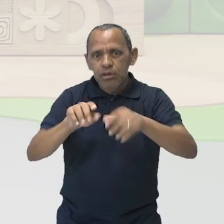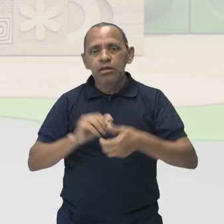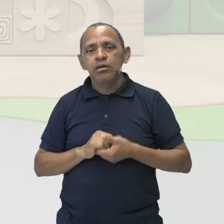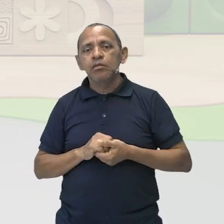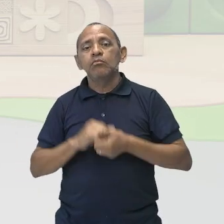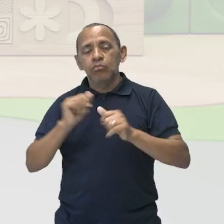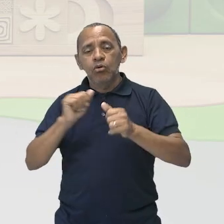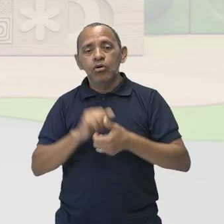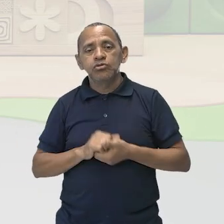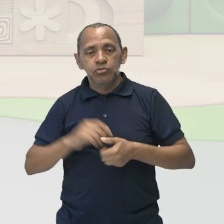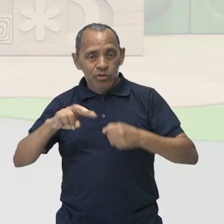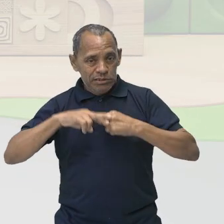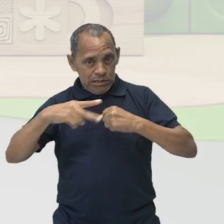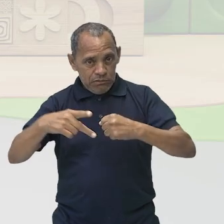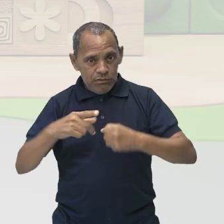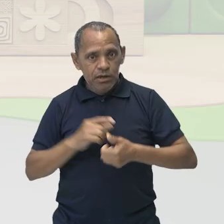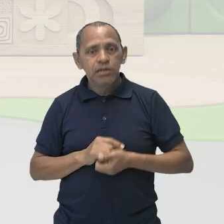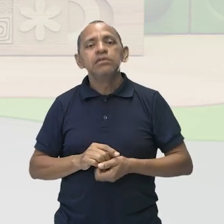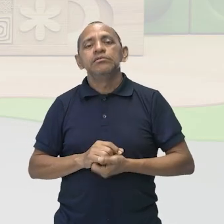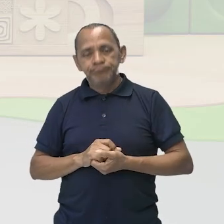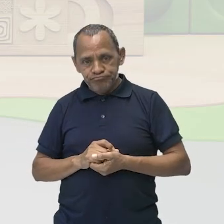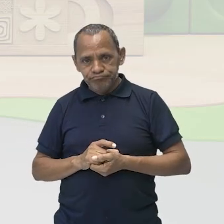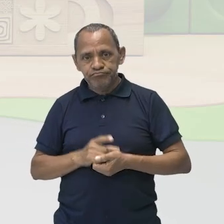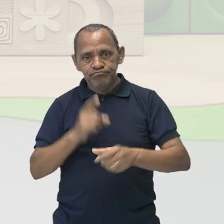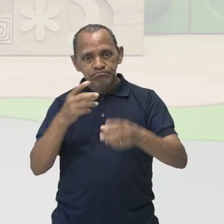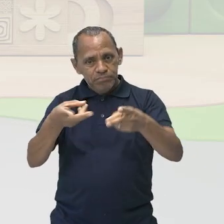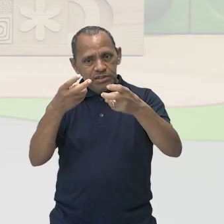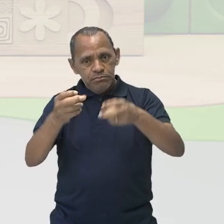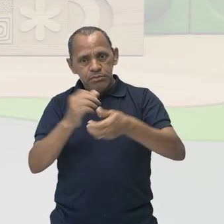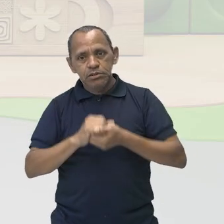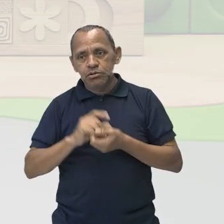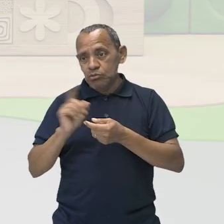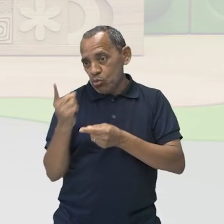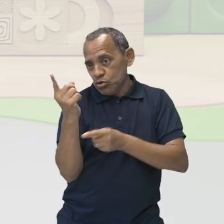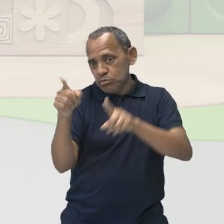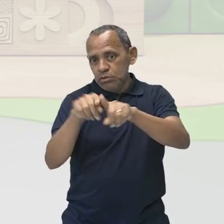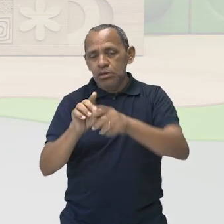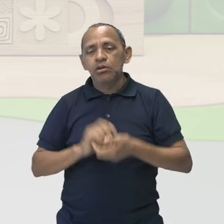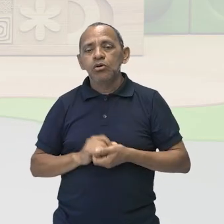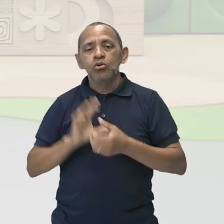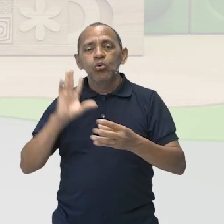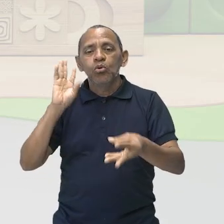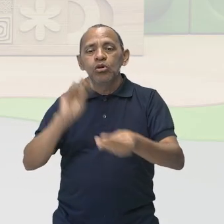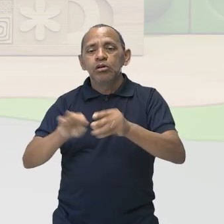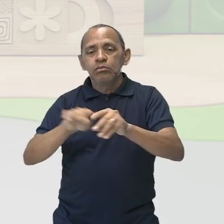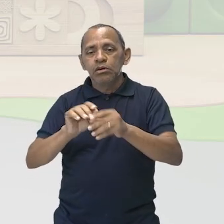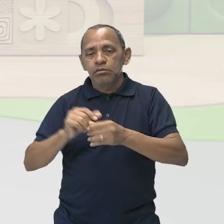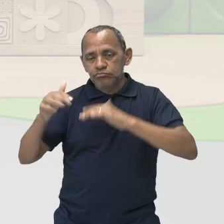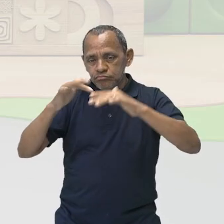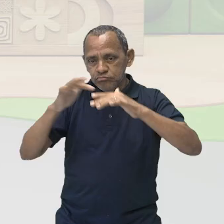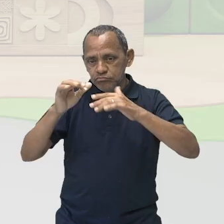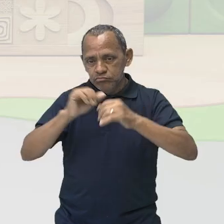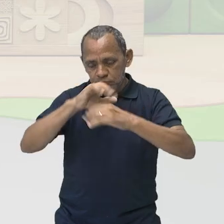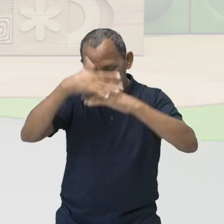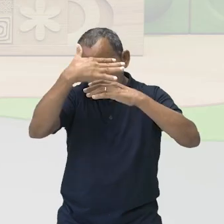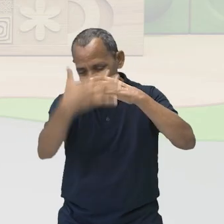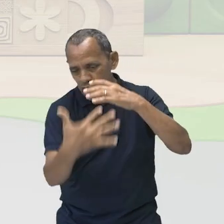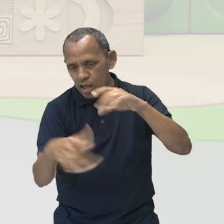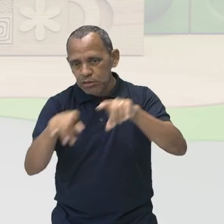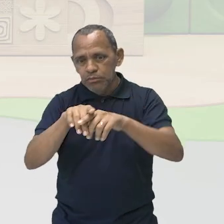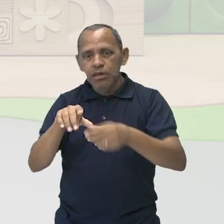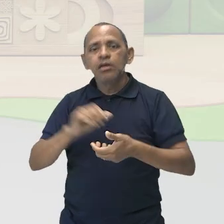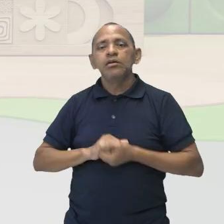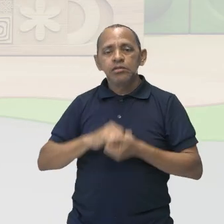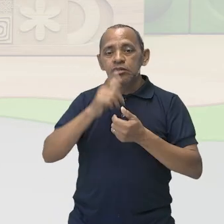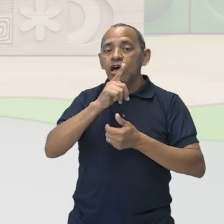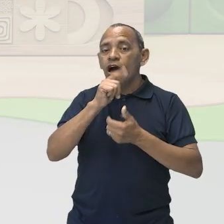podem ser detectadas a distâncias. Então, desta forma, concluímos que terremotos, erupções vulcânicas, tsunamis